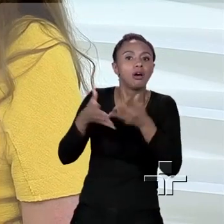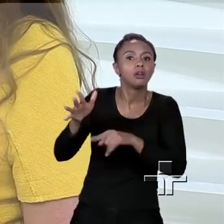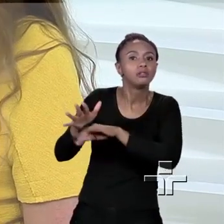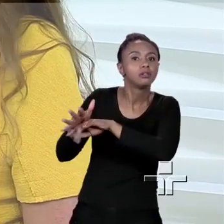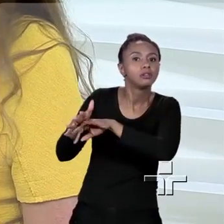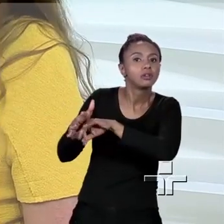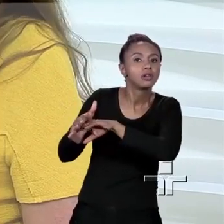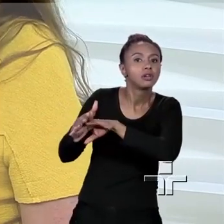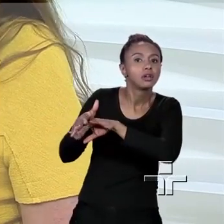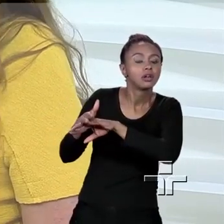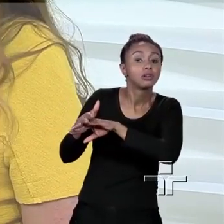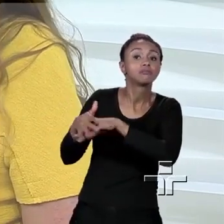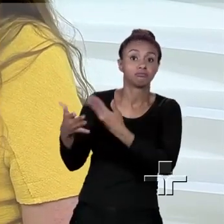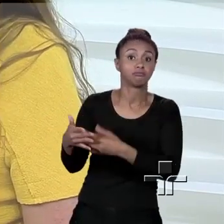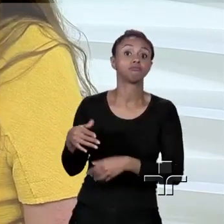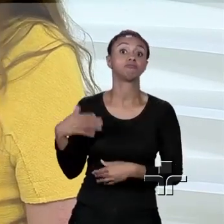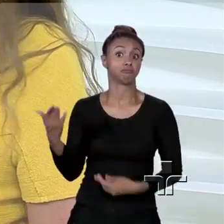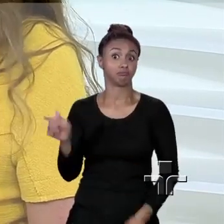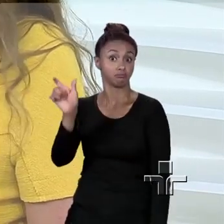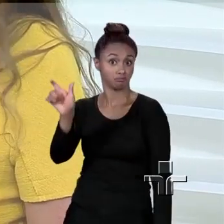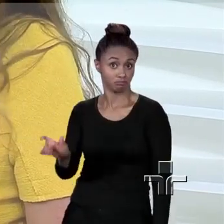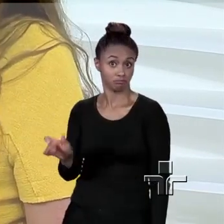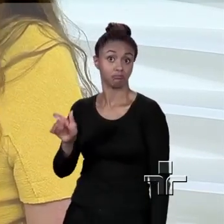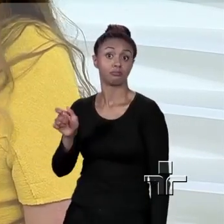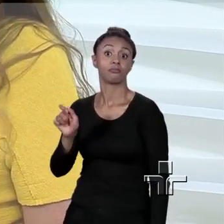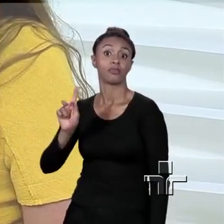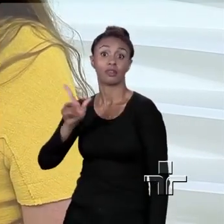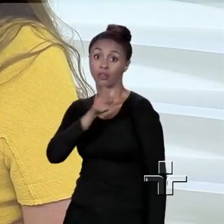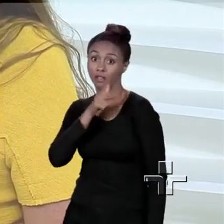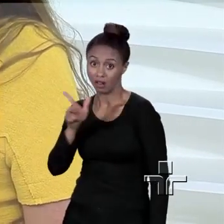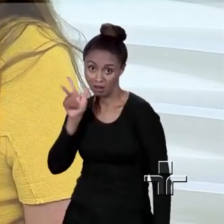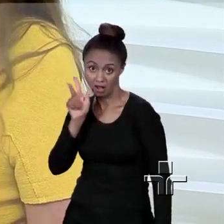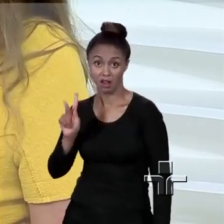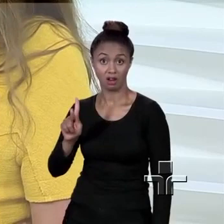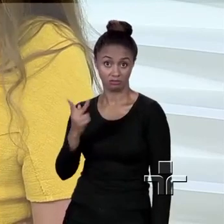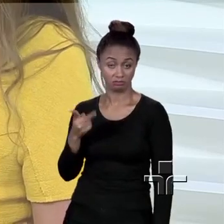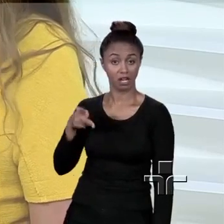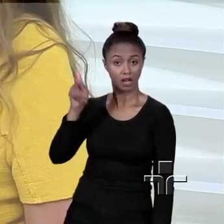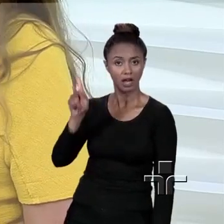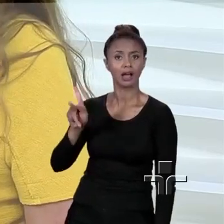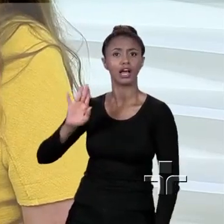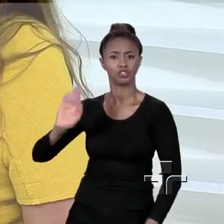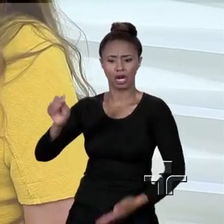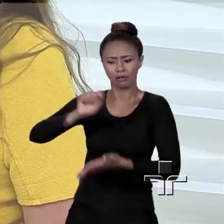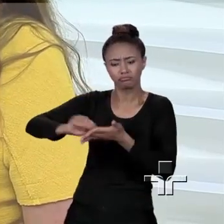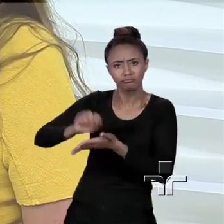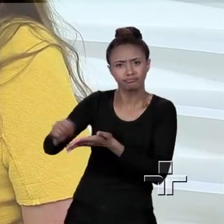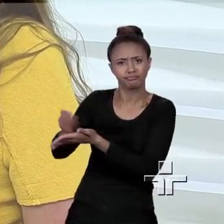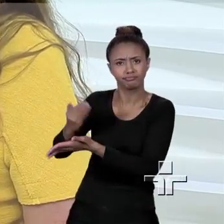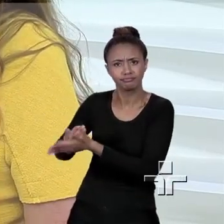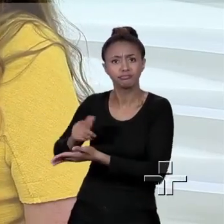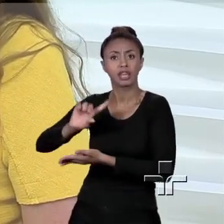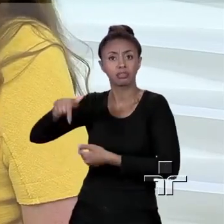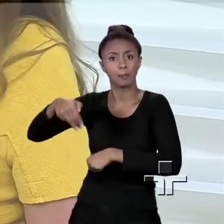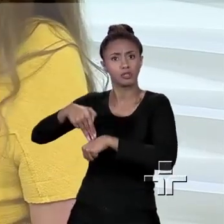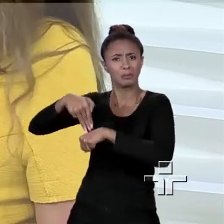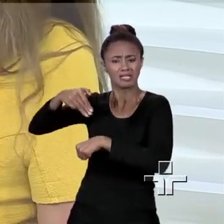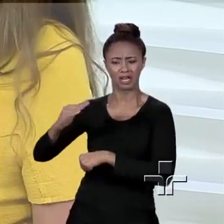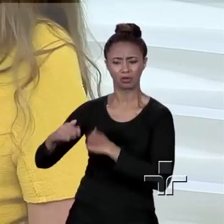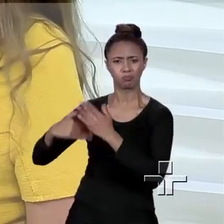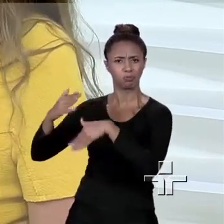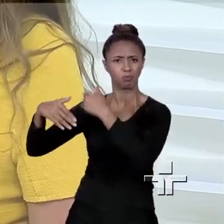Keller escreveu livro, fez mestrado, foi presidente de instituição e é